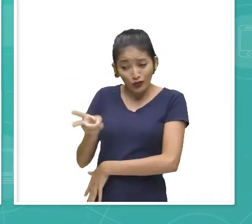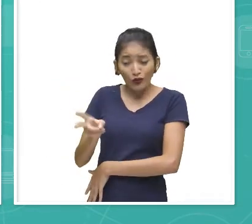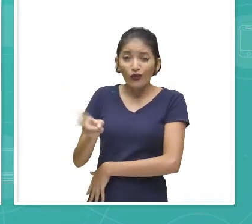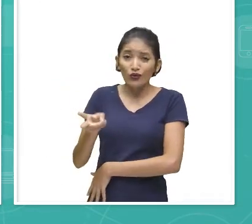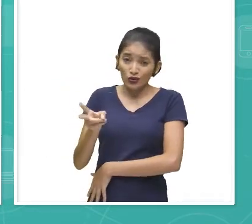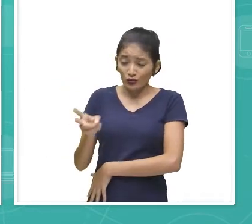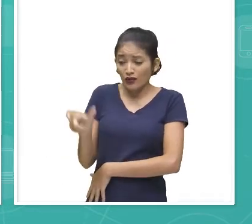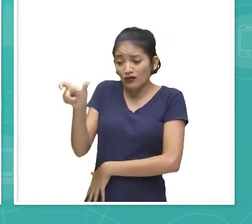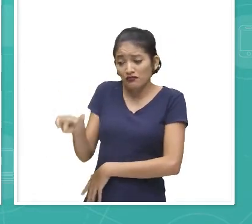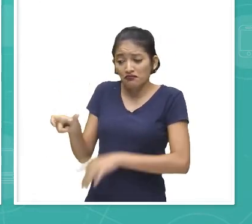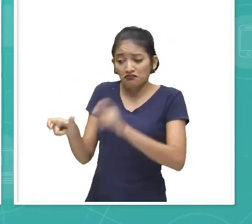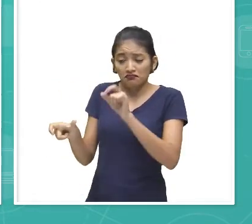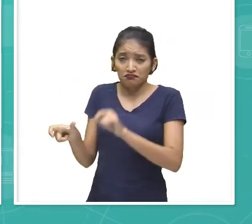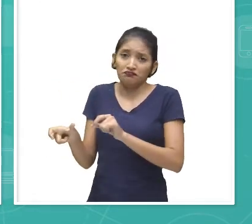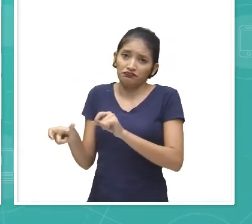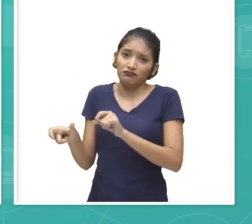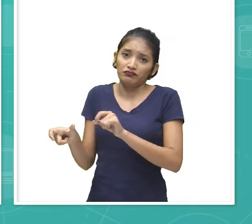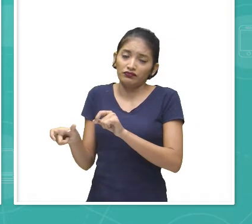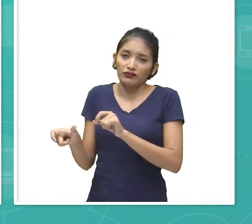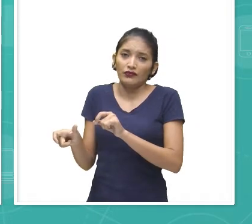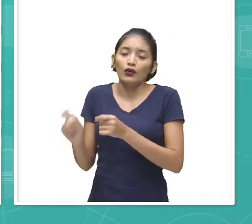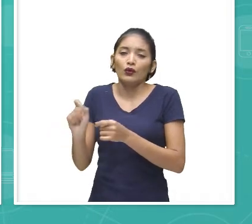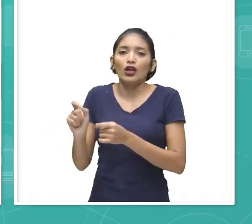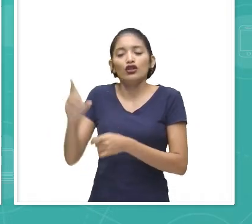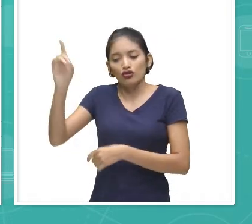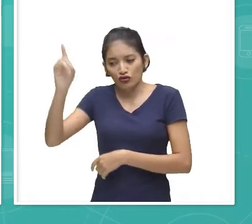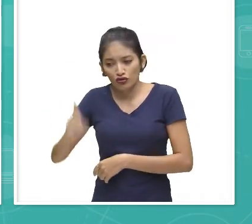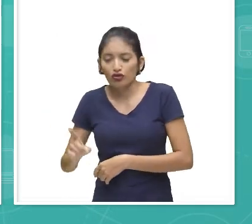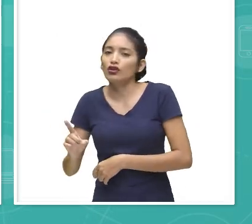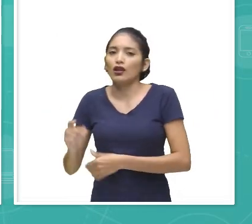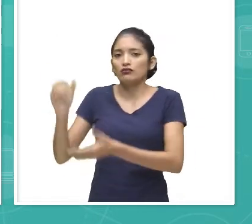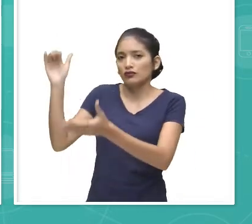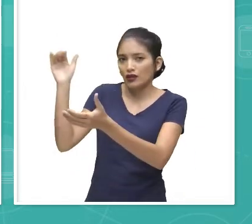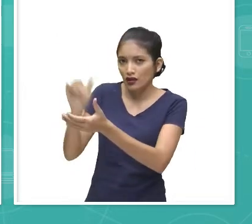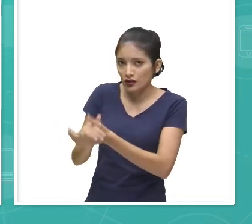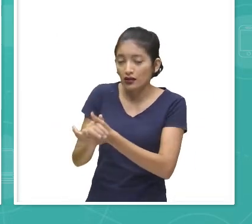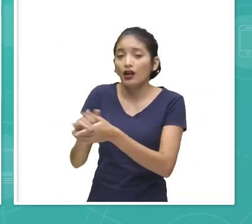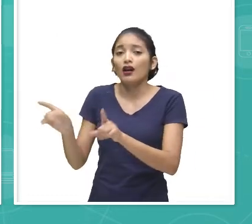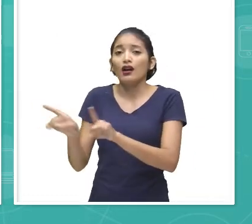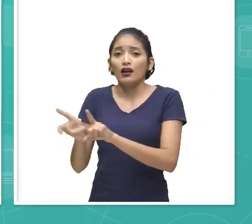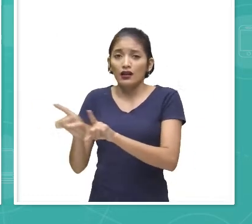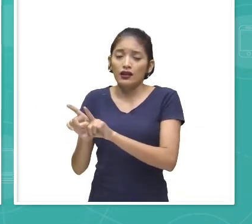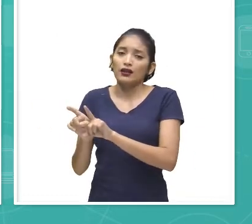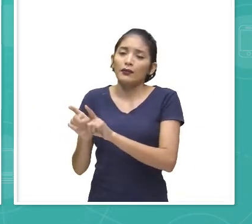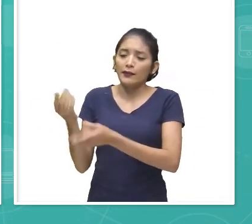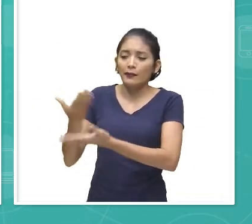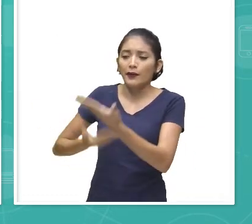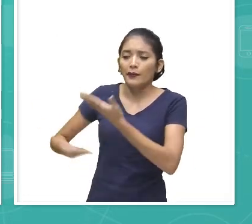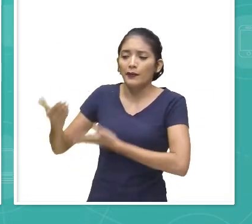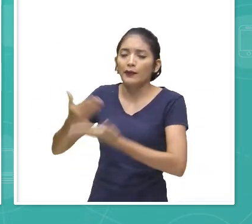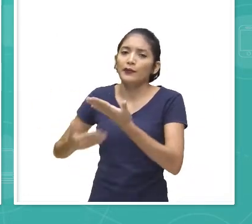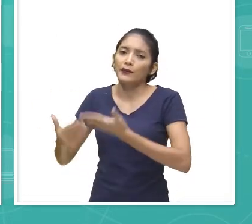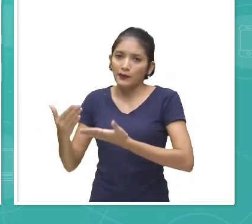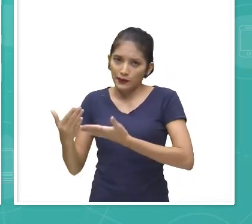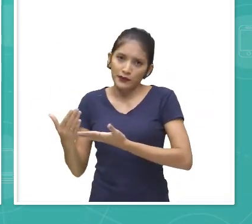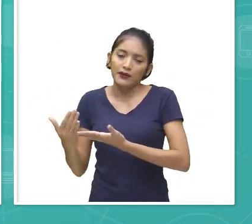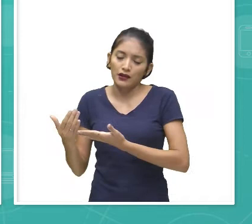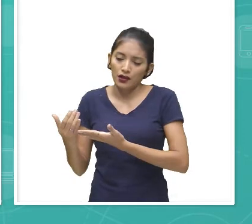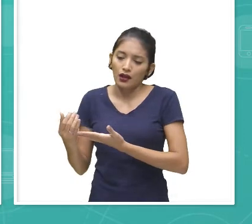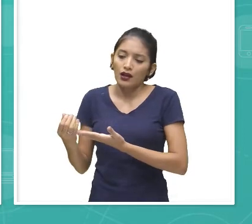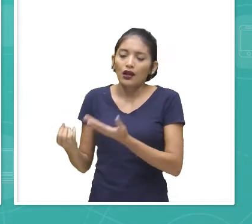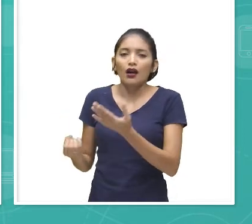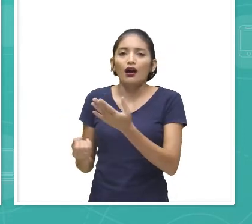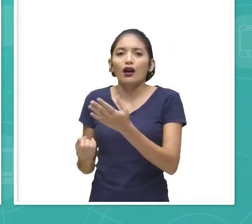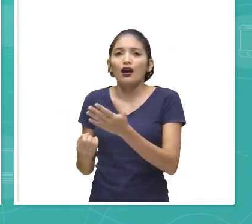como uma pessoa, sendo mantidos os direitos como casar e a ter participação nos lucros de sua